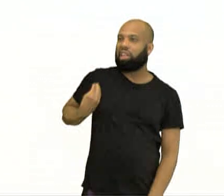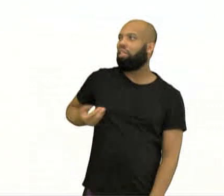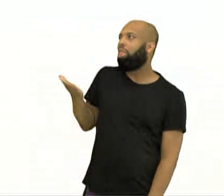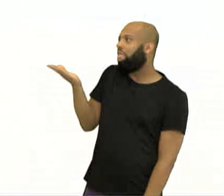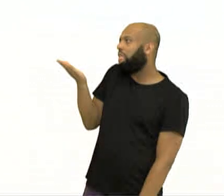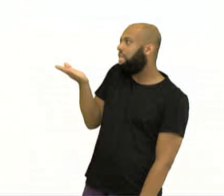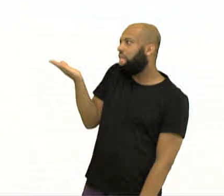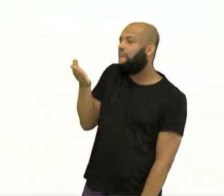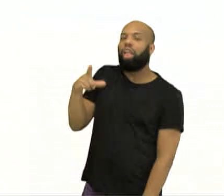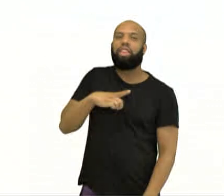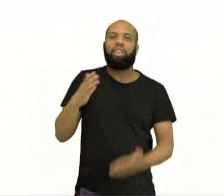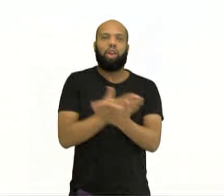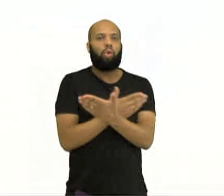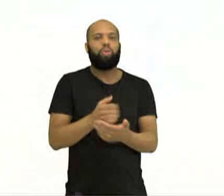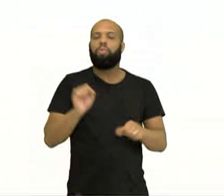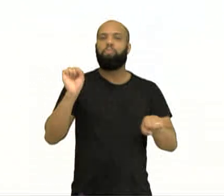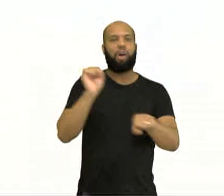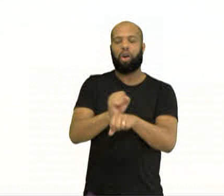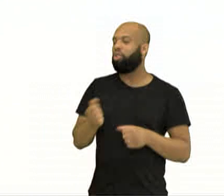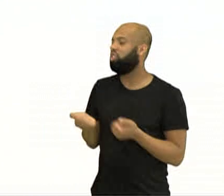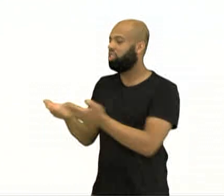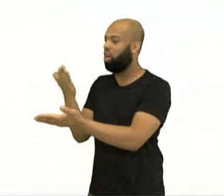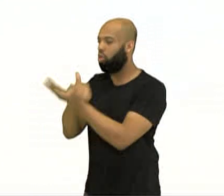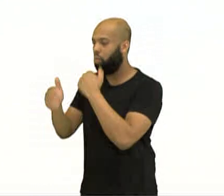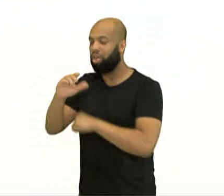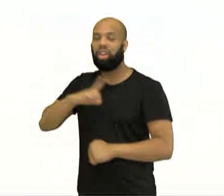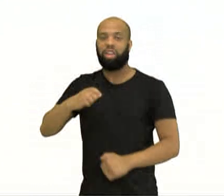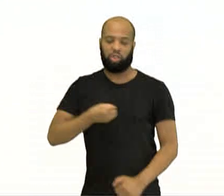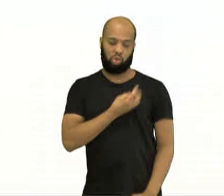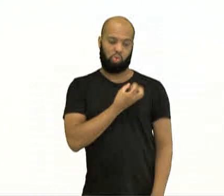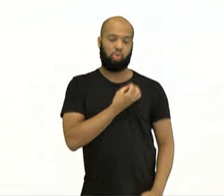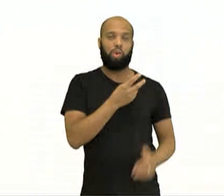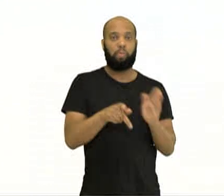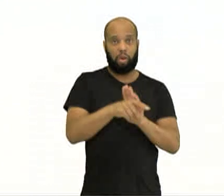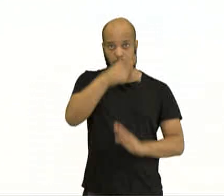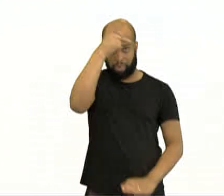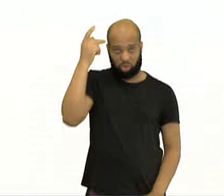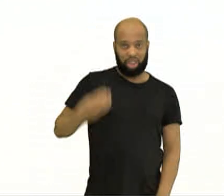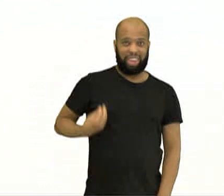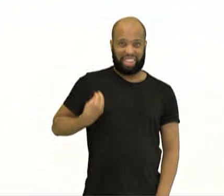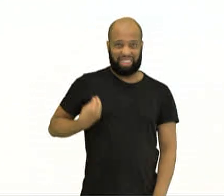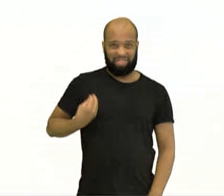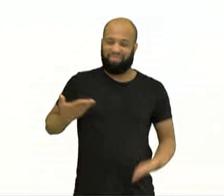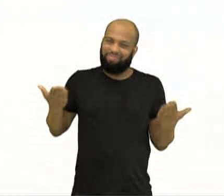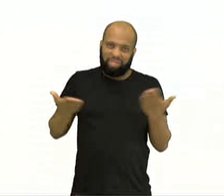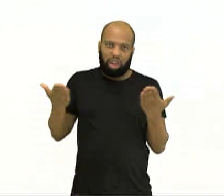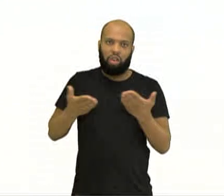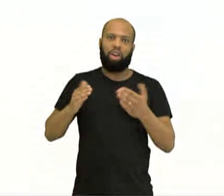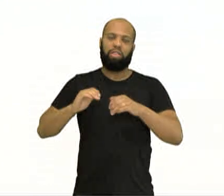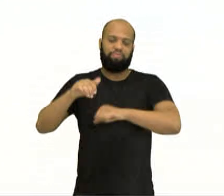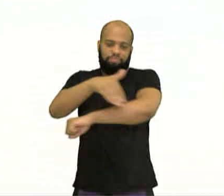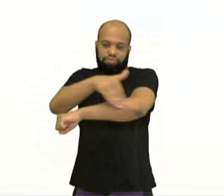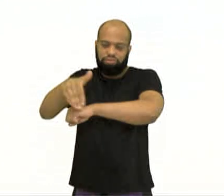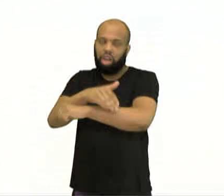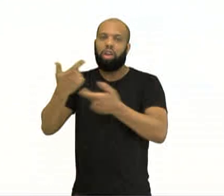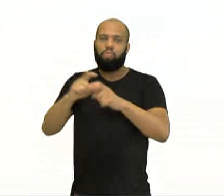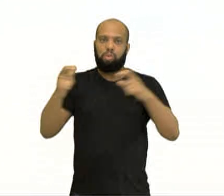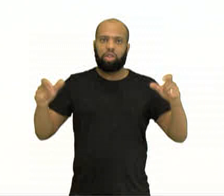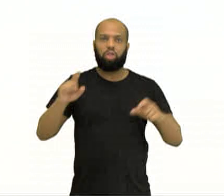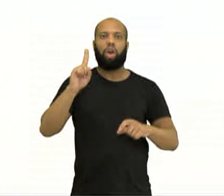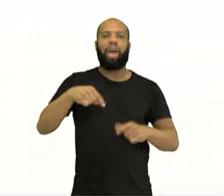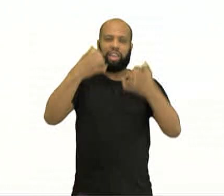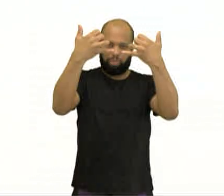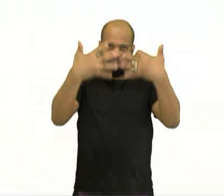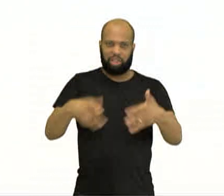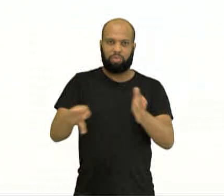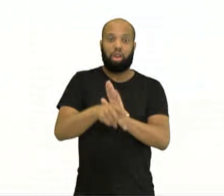muitos pararam de doar comida e o número de moradores de rua que atendemos aumentou, explica o frei João Paulo de Moraes,